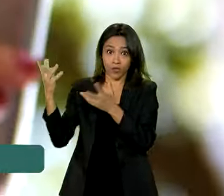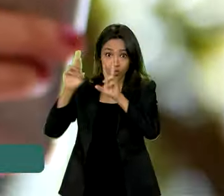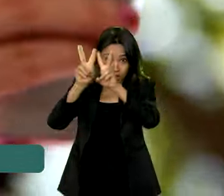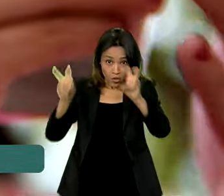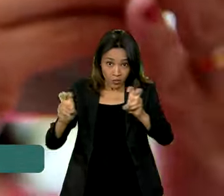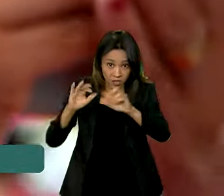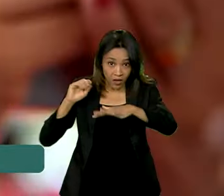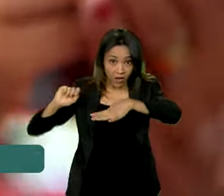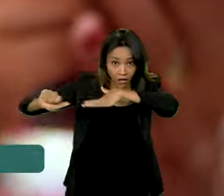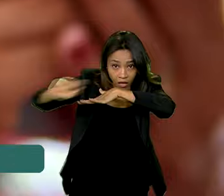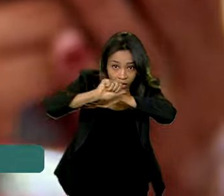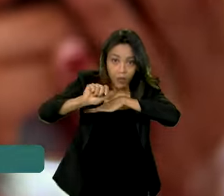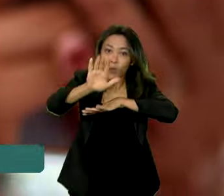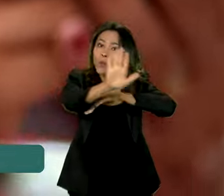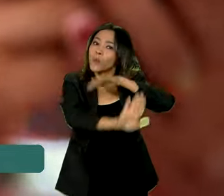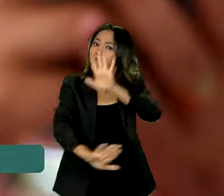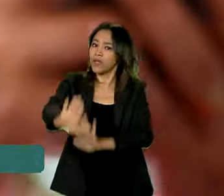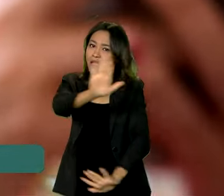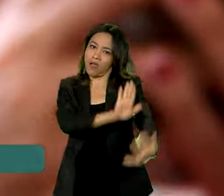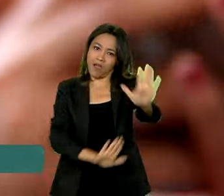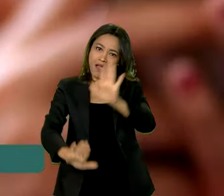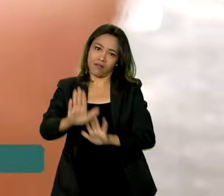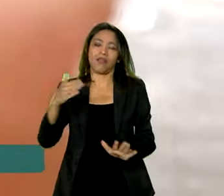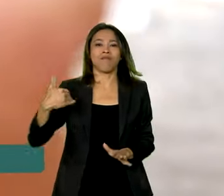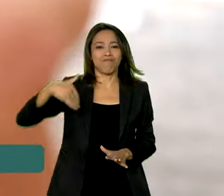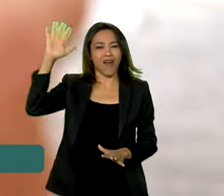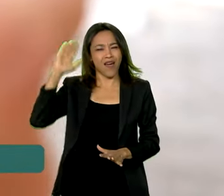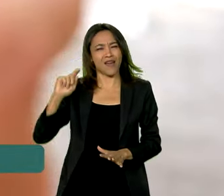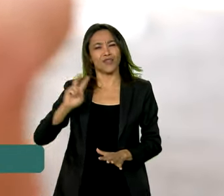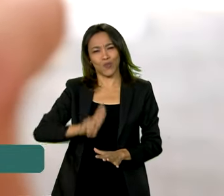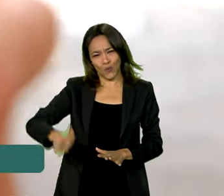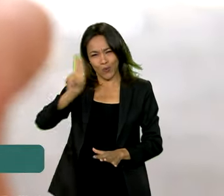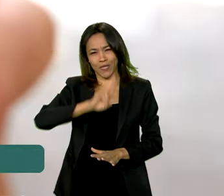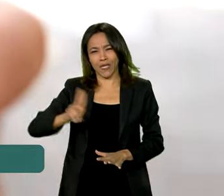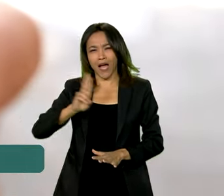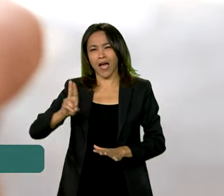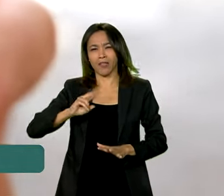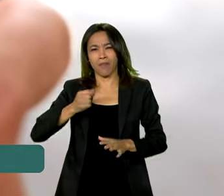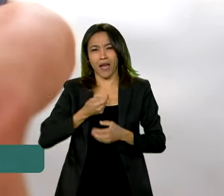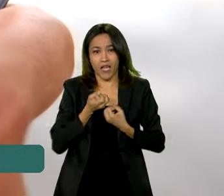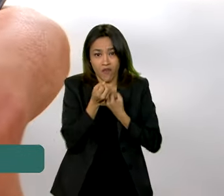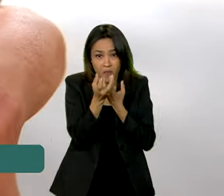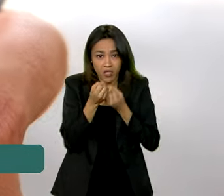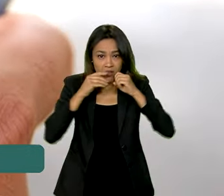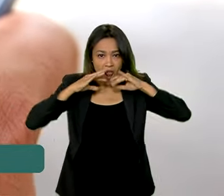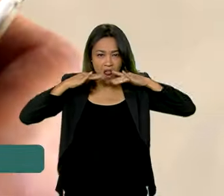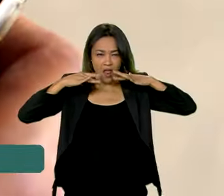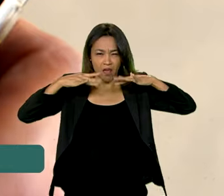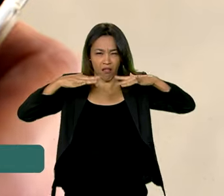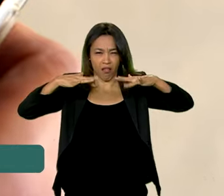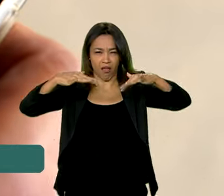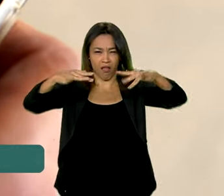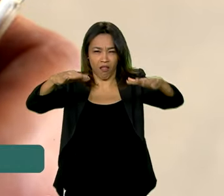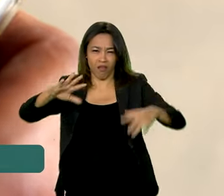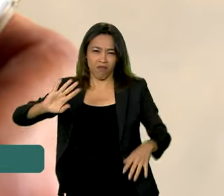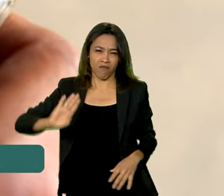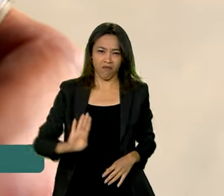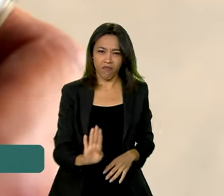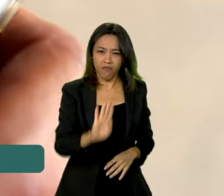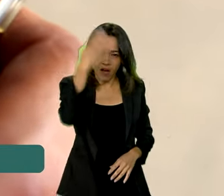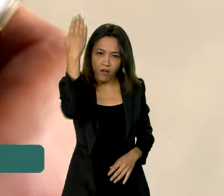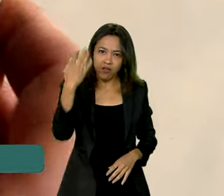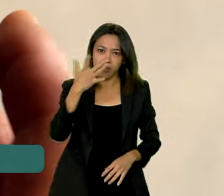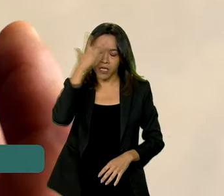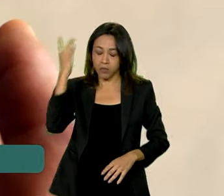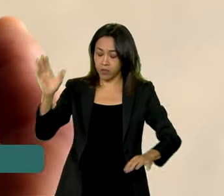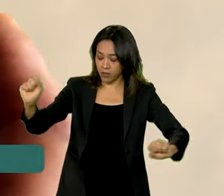Mas cuidado, essa é a forma mais usada para espalhar notícias falsas, criar algo que cause indignação.